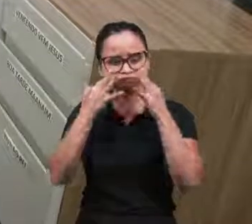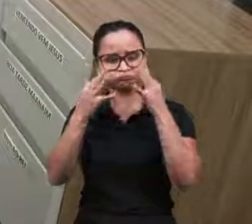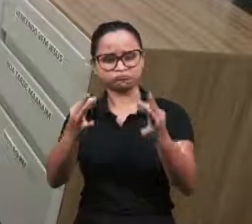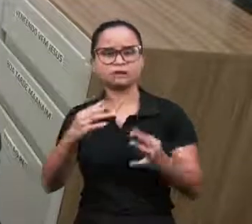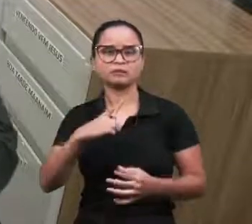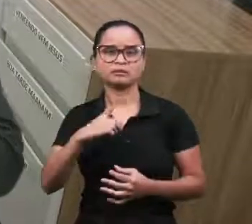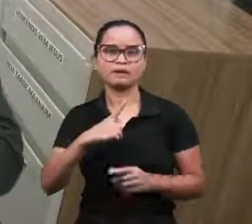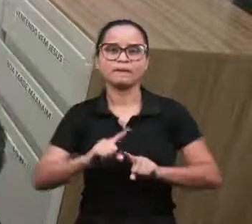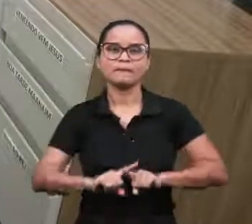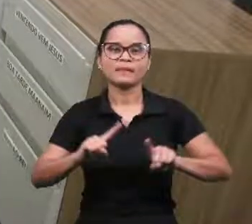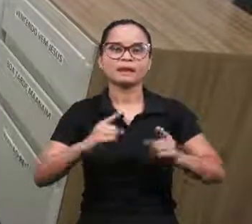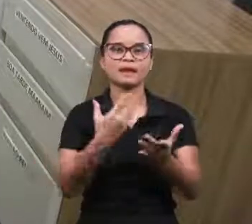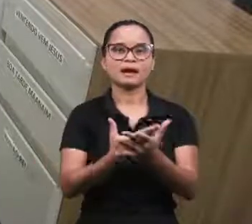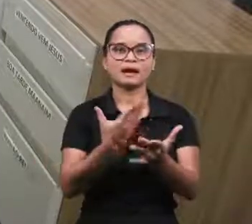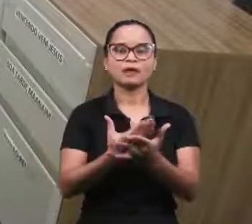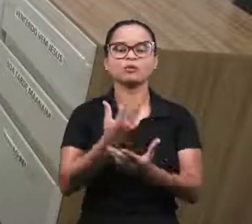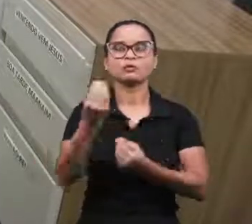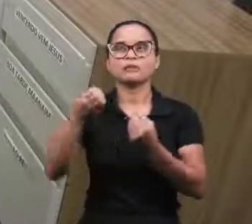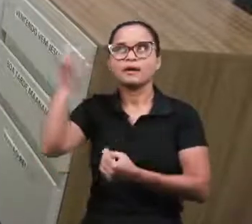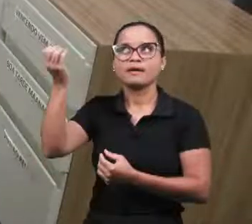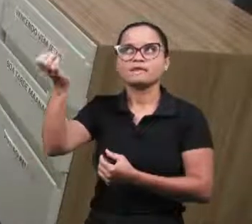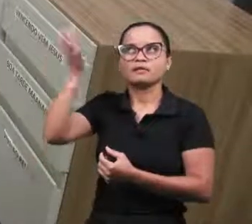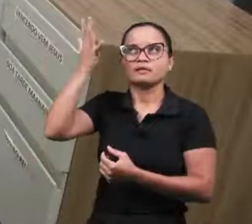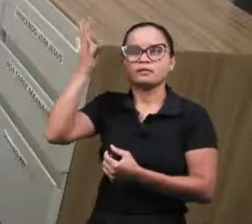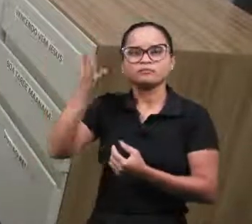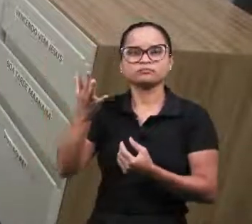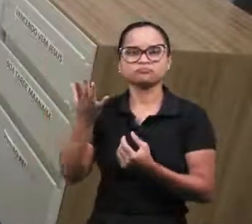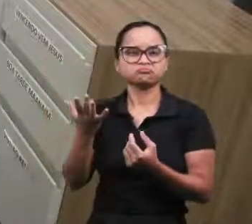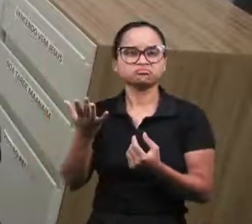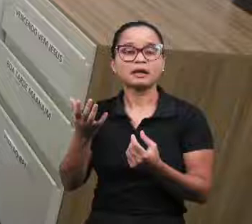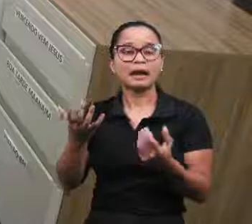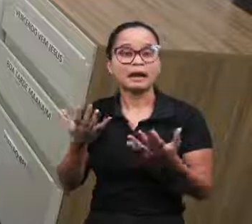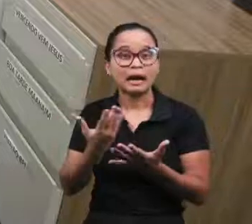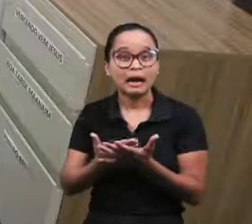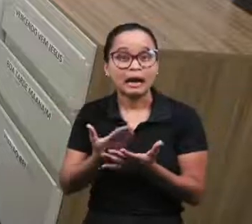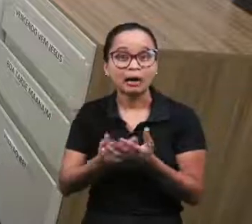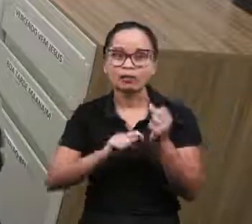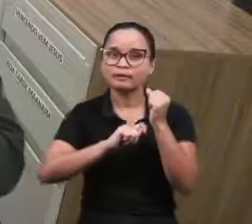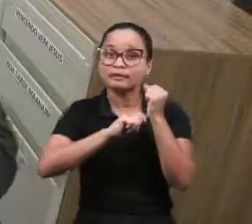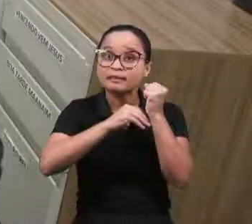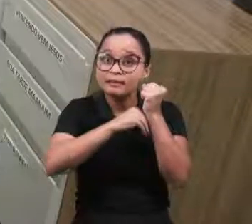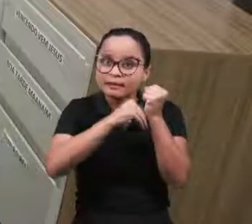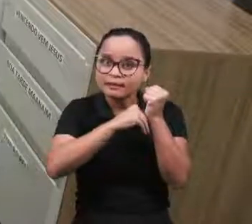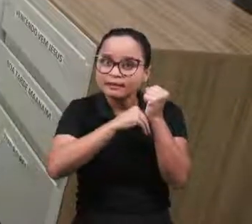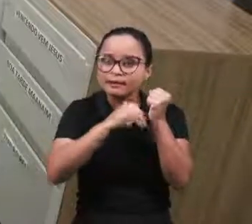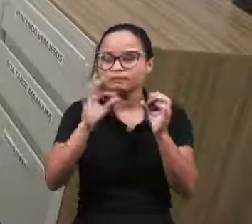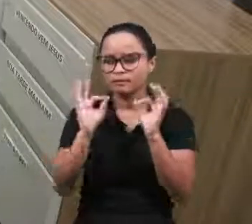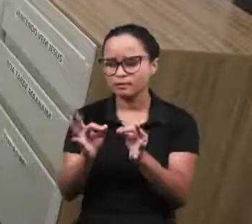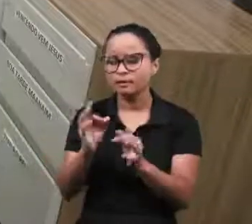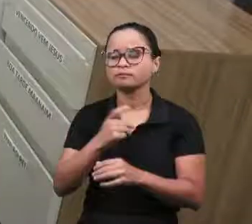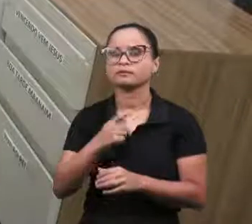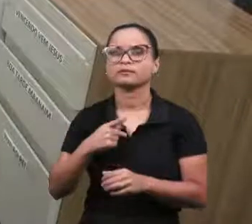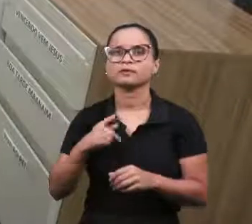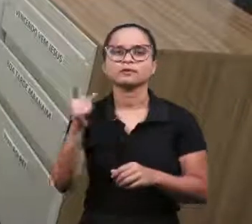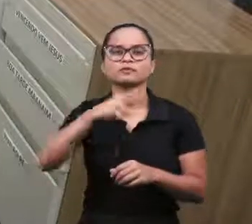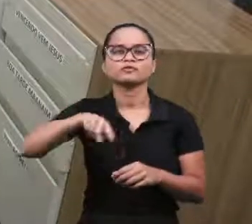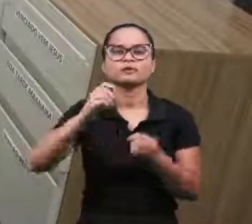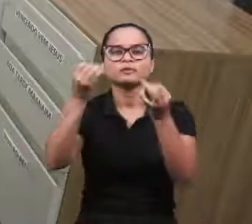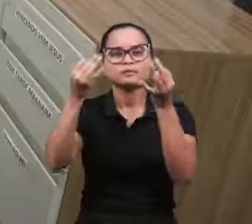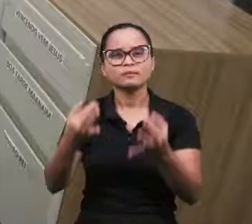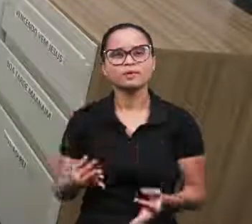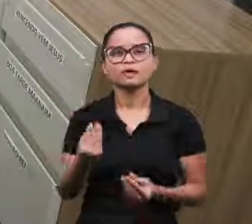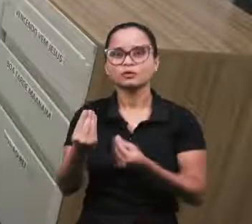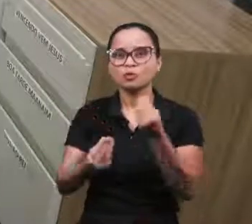assim, sobre as revelações, são aulas, assim, de mistérios, né, pastor? A gente está falando na Escola Bíblica Dominical sobre